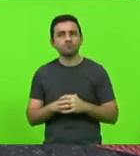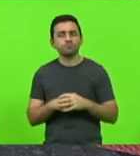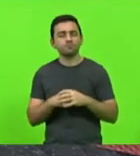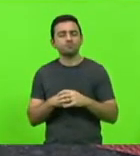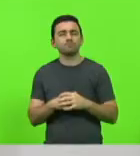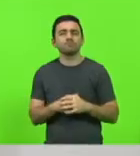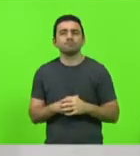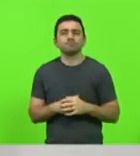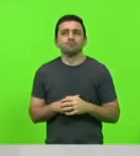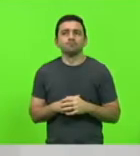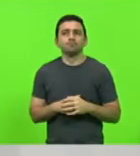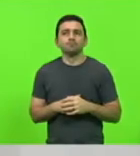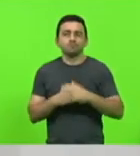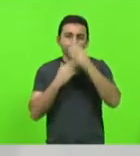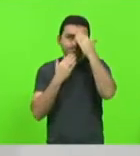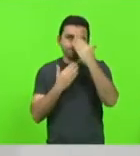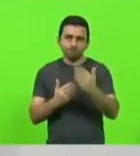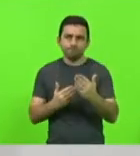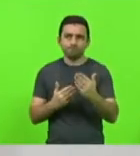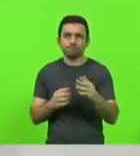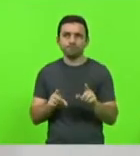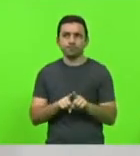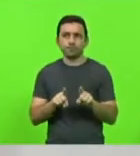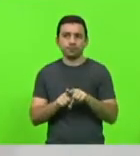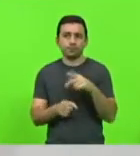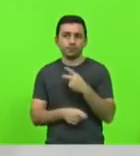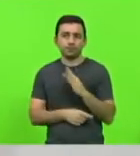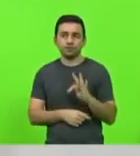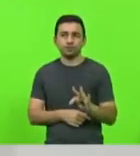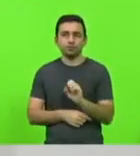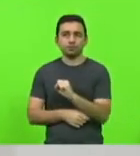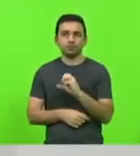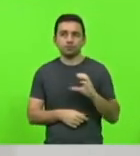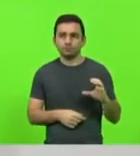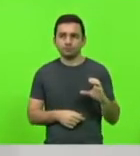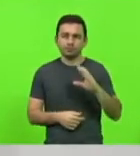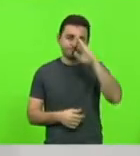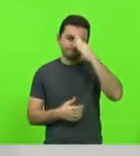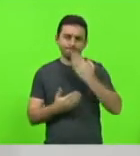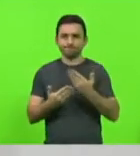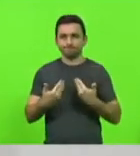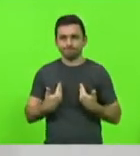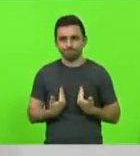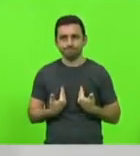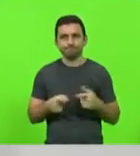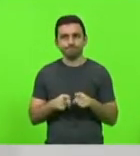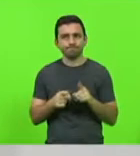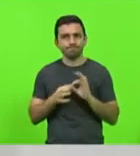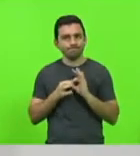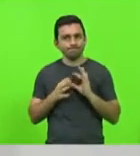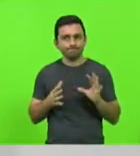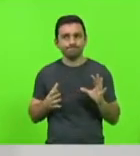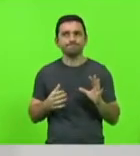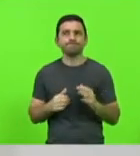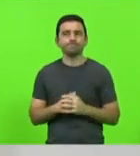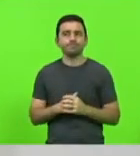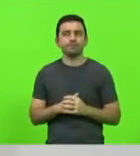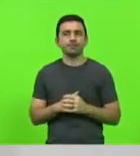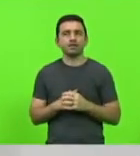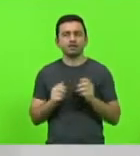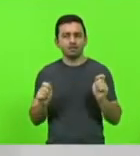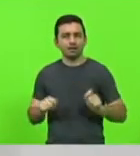aqui. Agradecer ao PT de Santa Catarina pela confiança e pela oportunidade, companheiro Décio, em representar